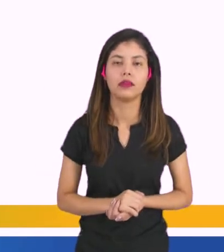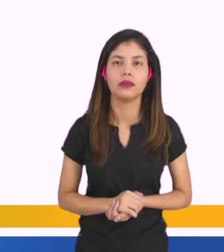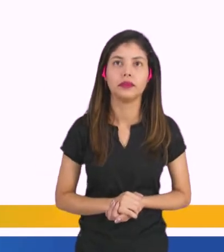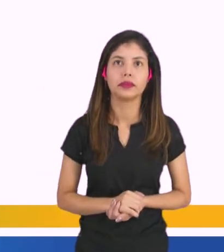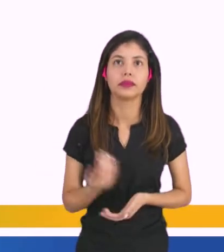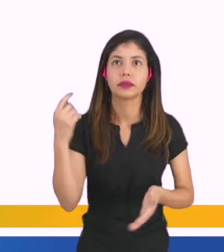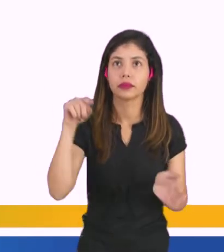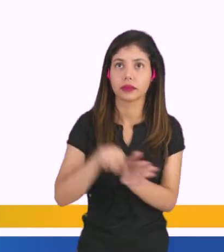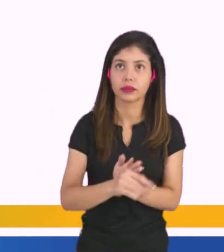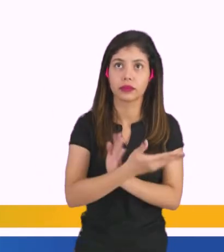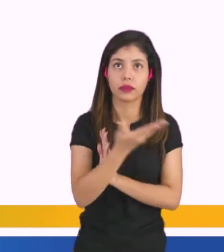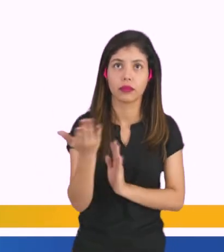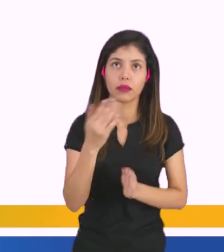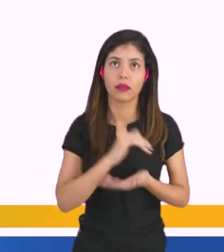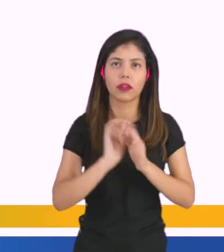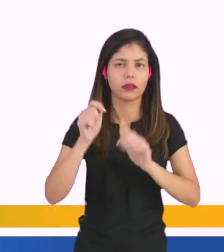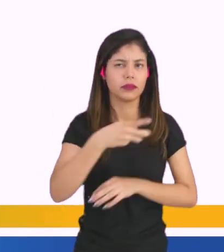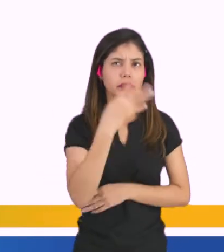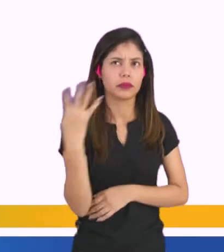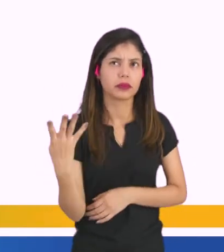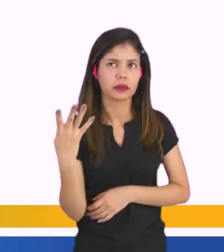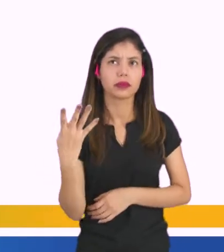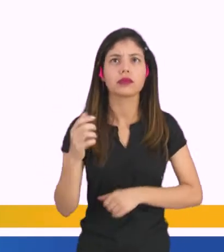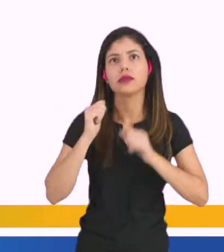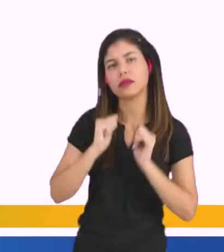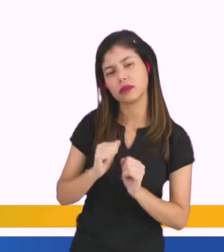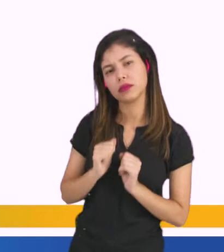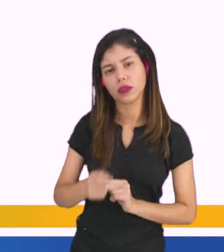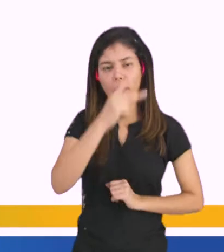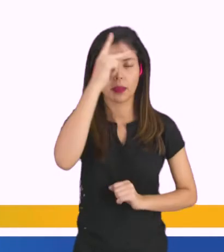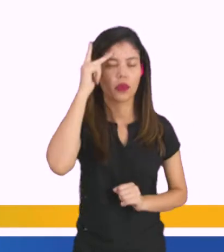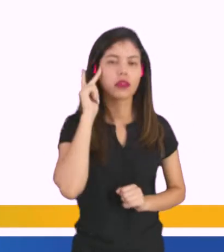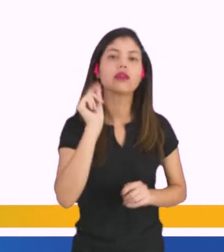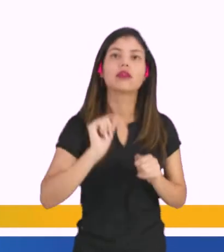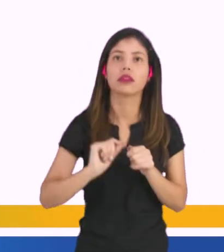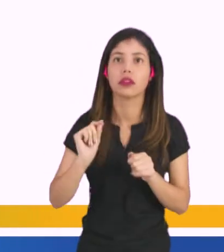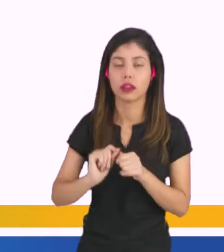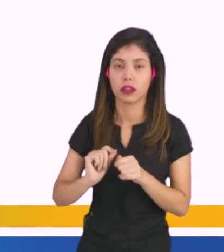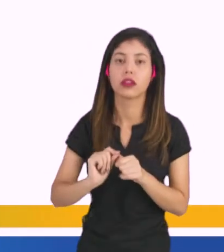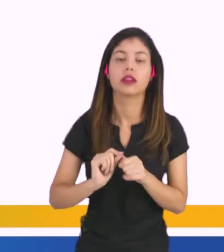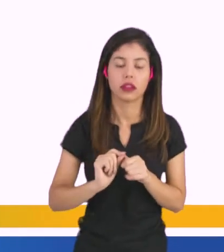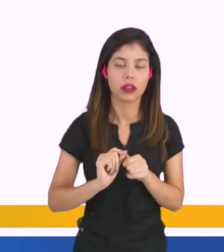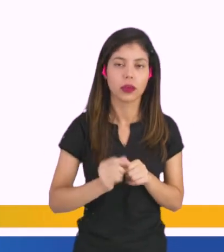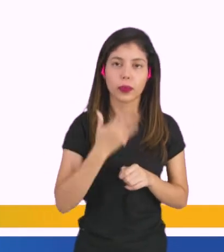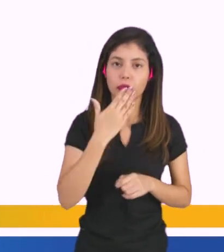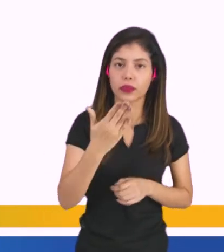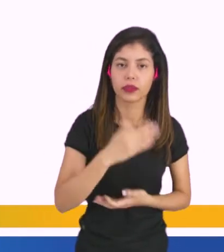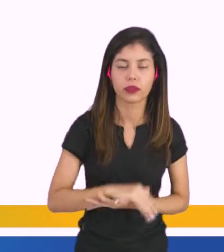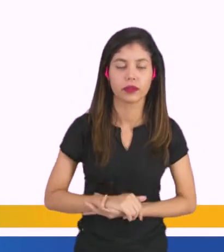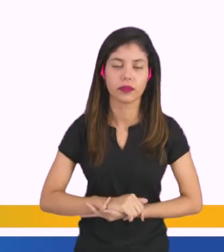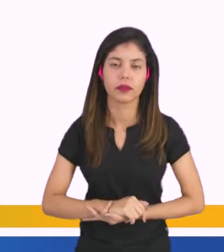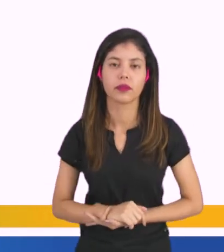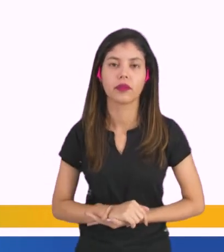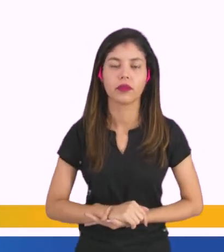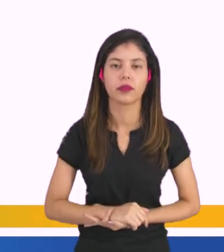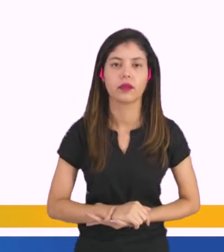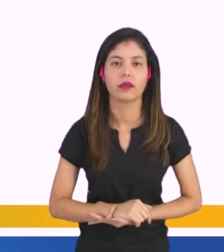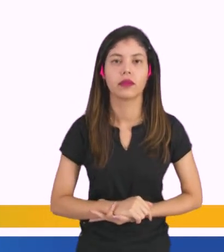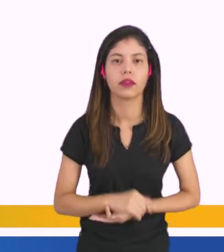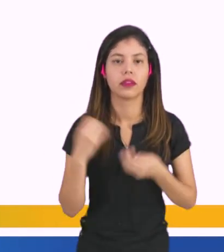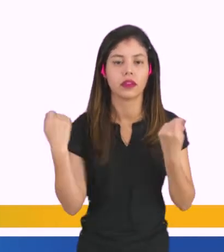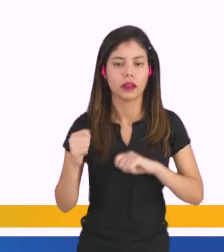comando da questão: de quantas maneiras distintas um cliente pode fazer o pedido? Então, nesse caso,